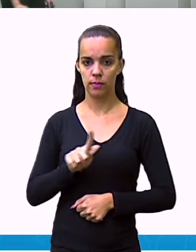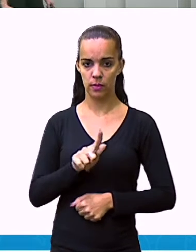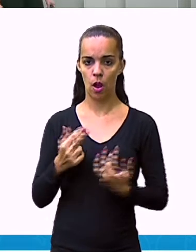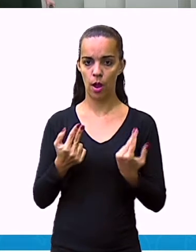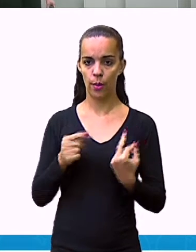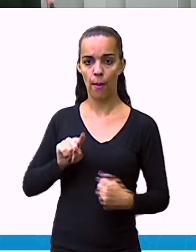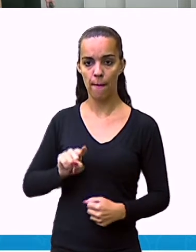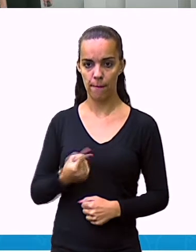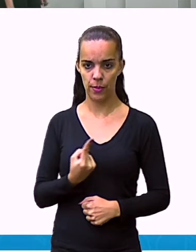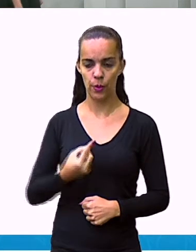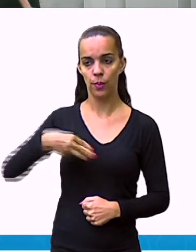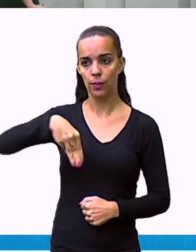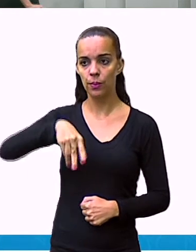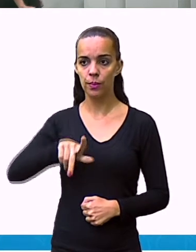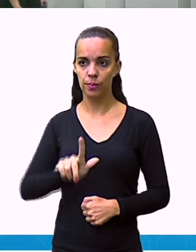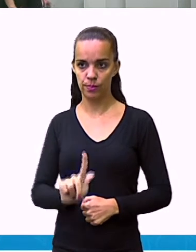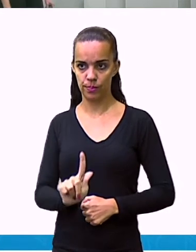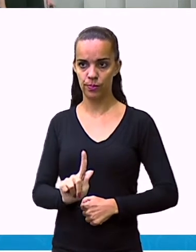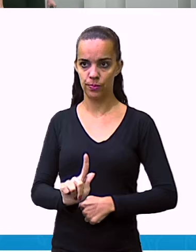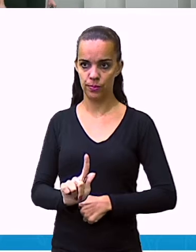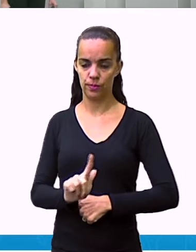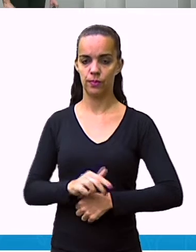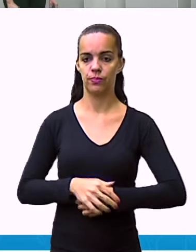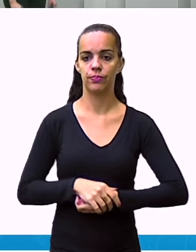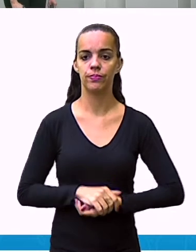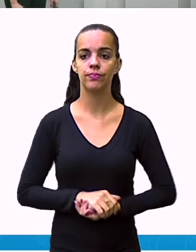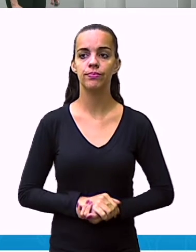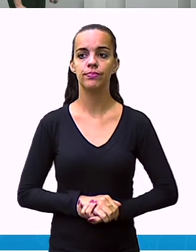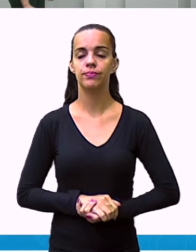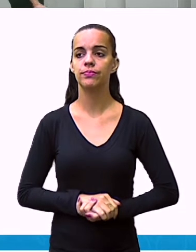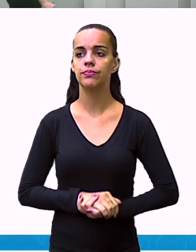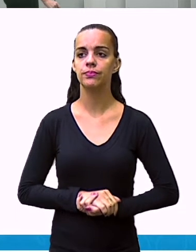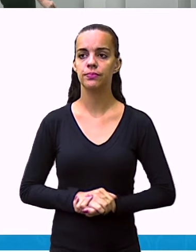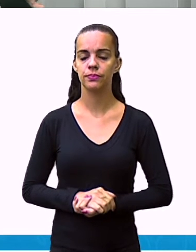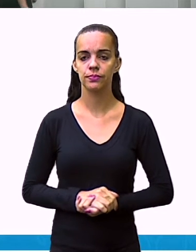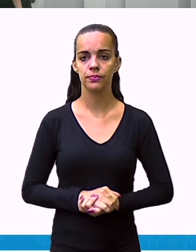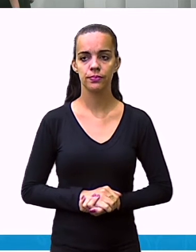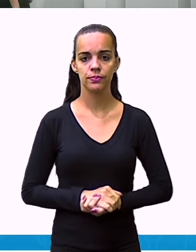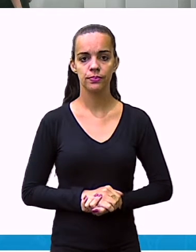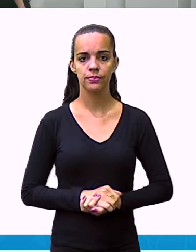grama equivale a 1000mg a